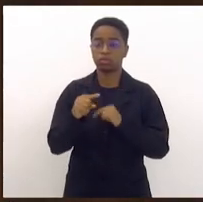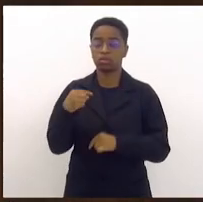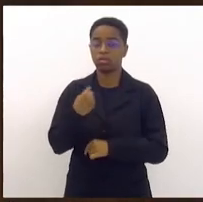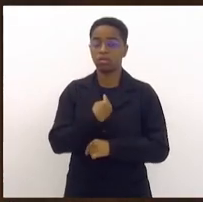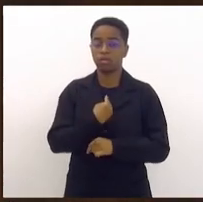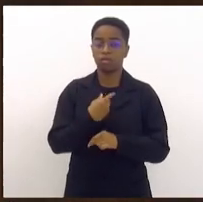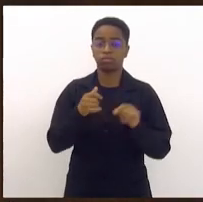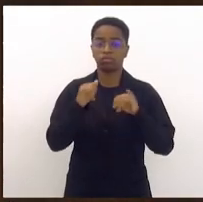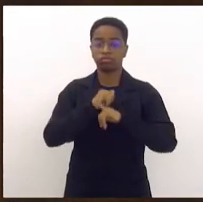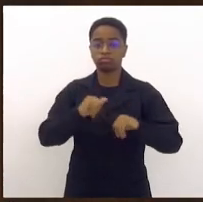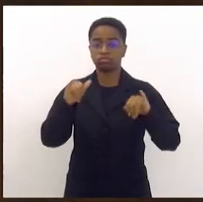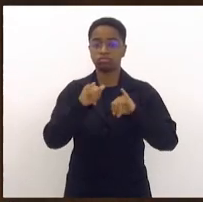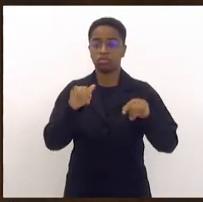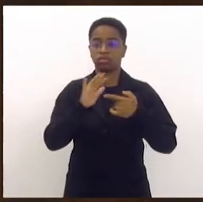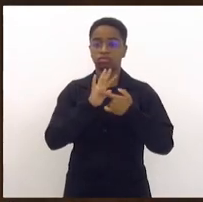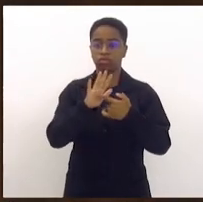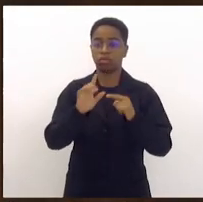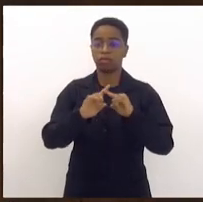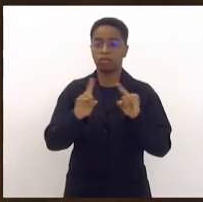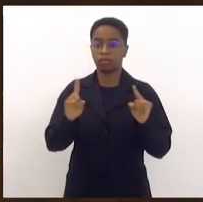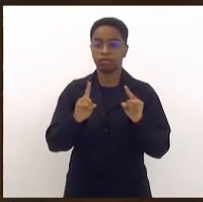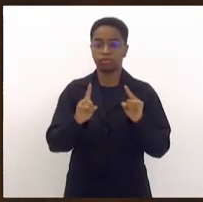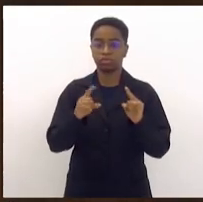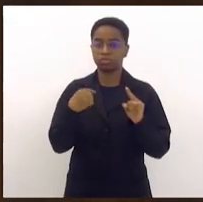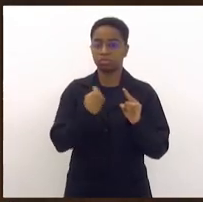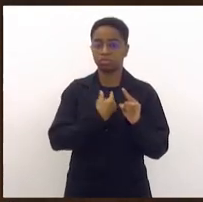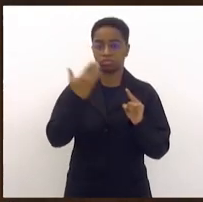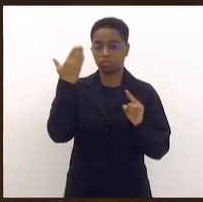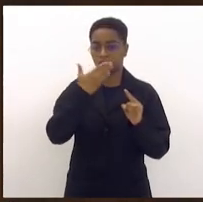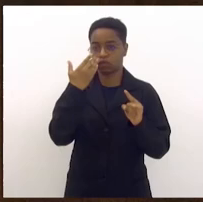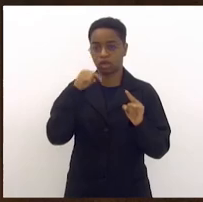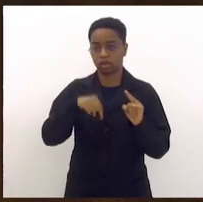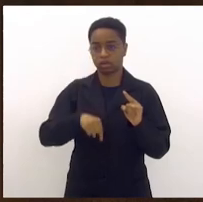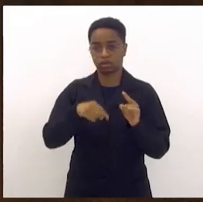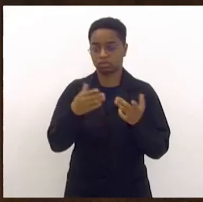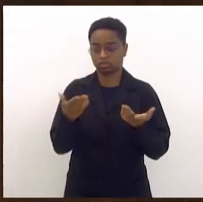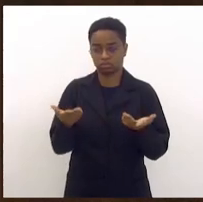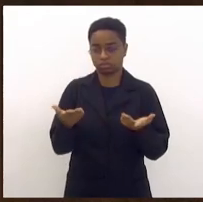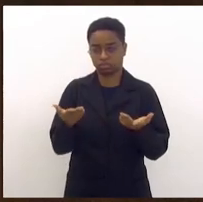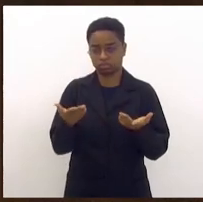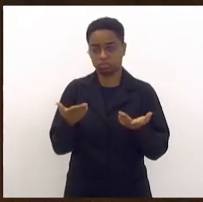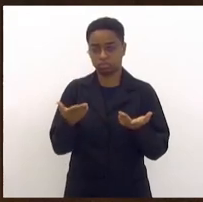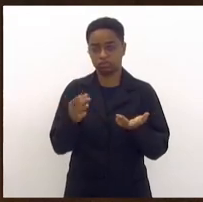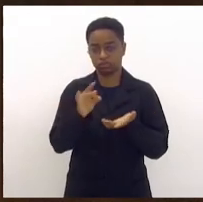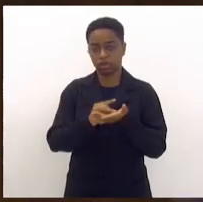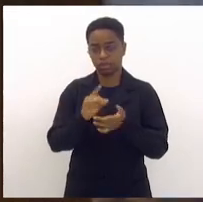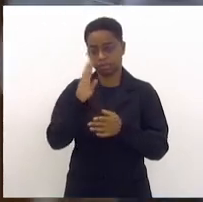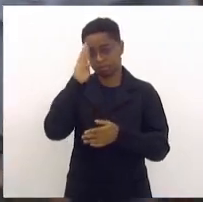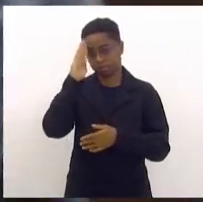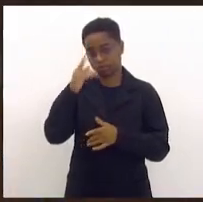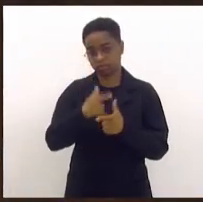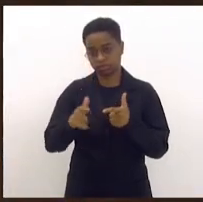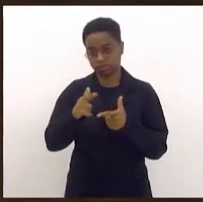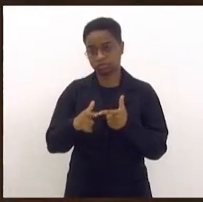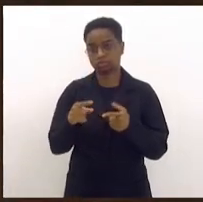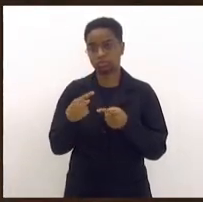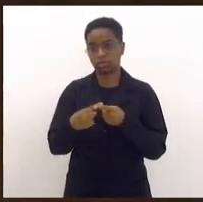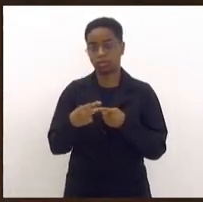essa manifestação e ter passado despercebido dentro dessa casa. E esse é o maior problema.